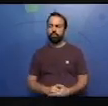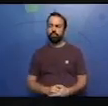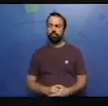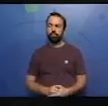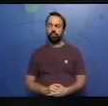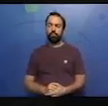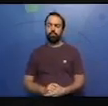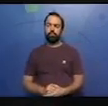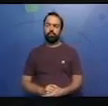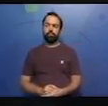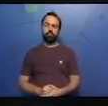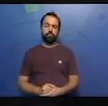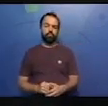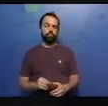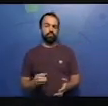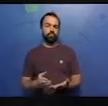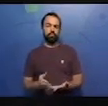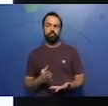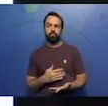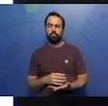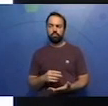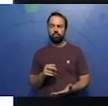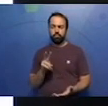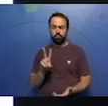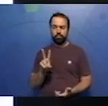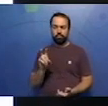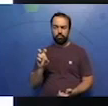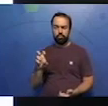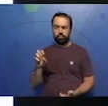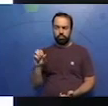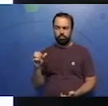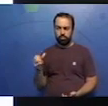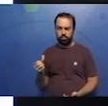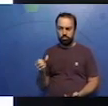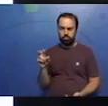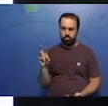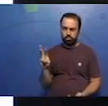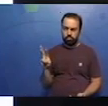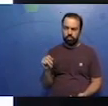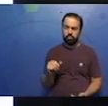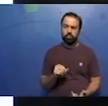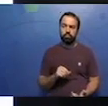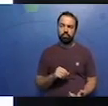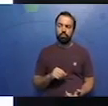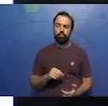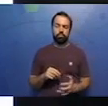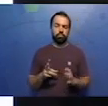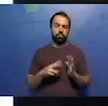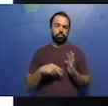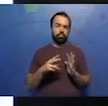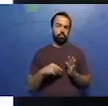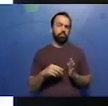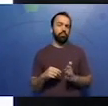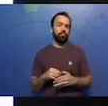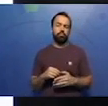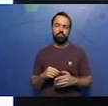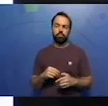Lá na página 253 agora. Leitura e escrita das horas no relógio